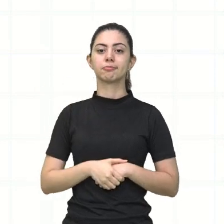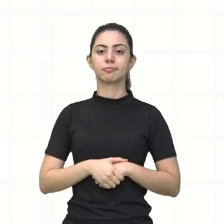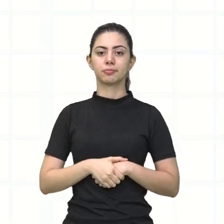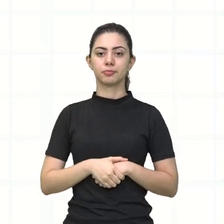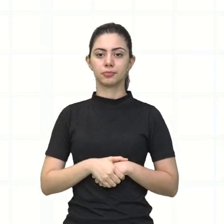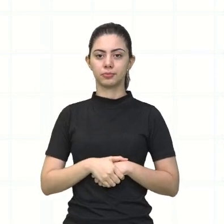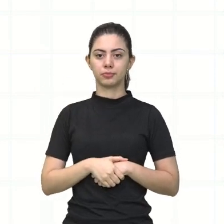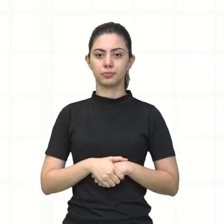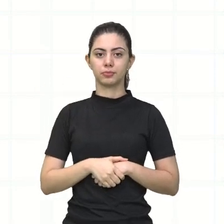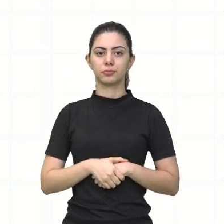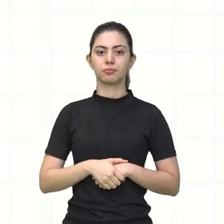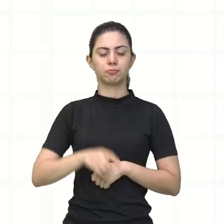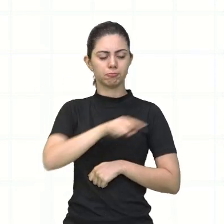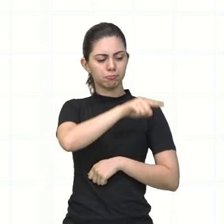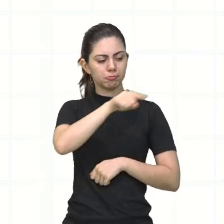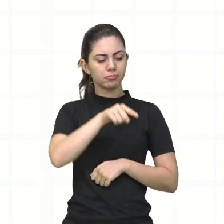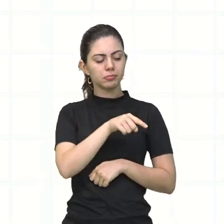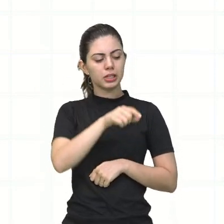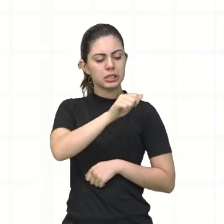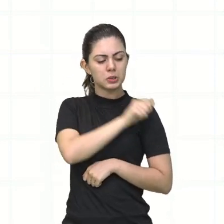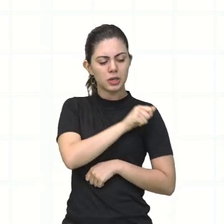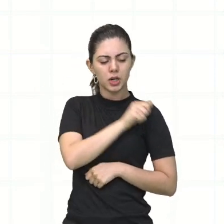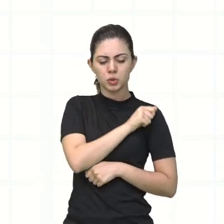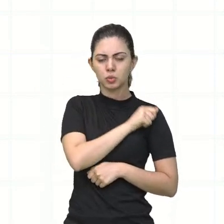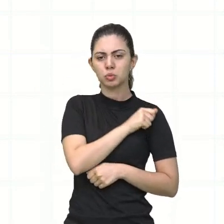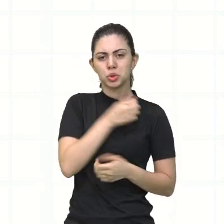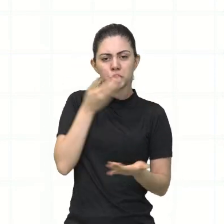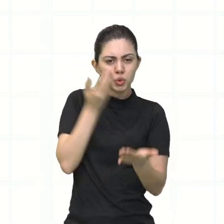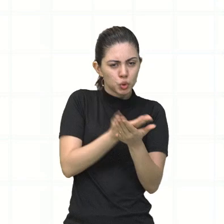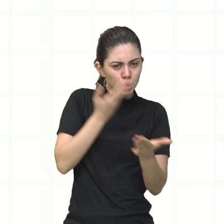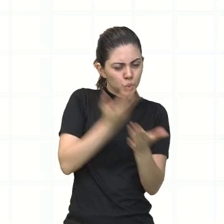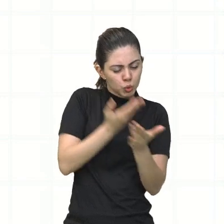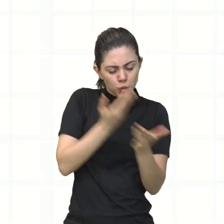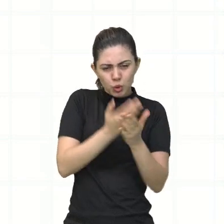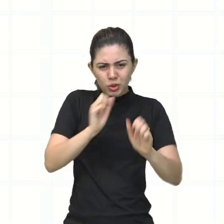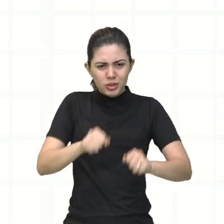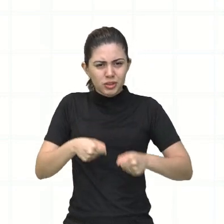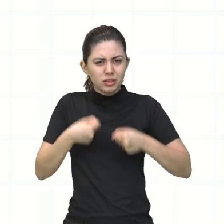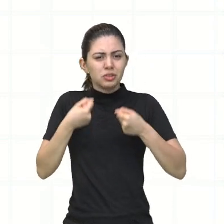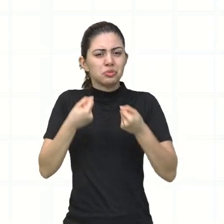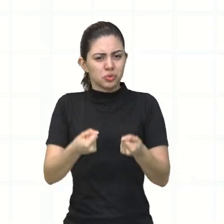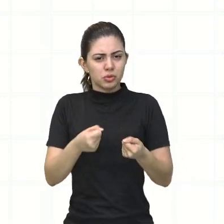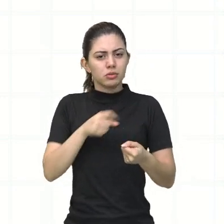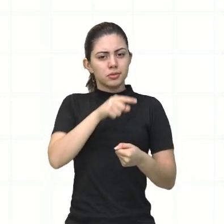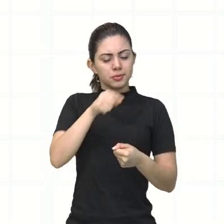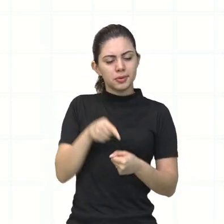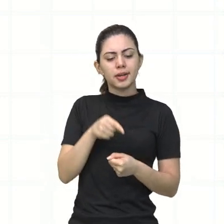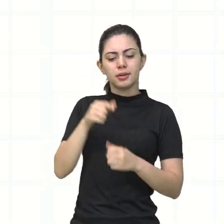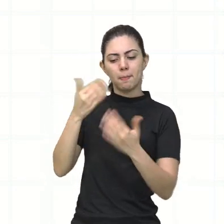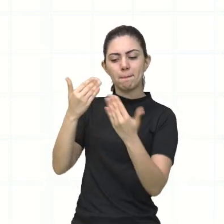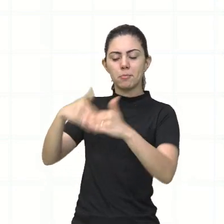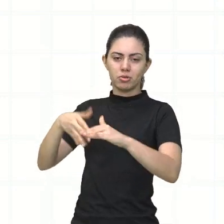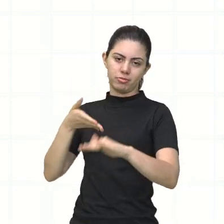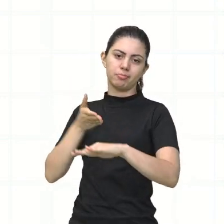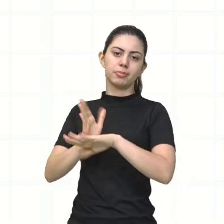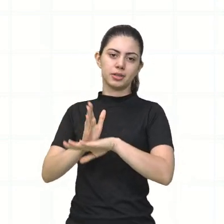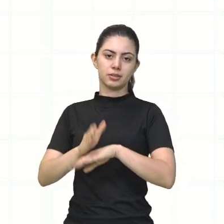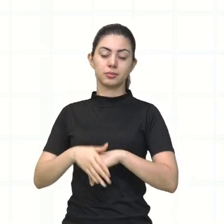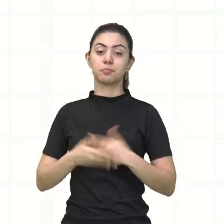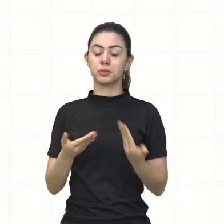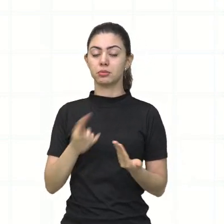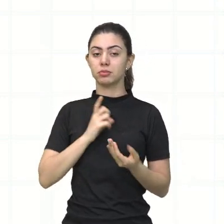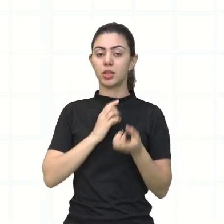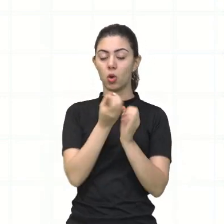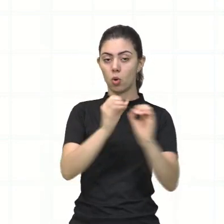alunos que estudam com dedicação sempre se saem bem nas provas. Primeira oração, os